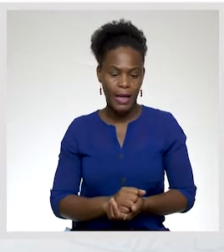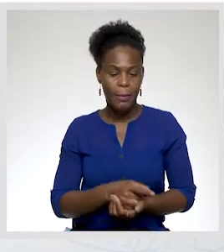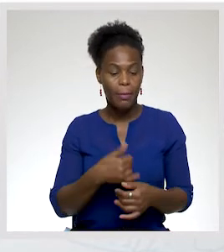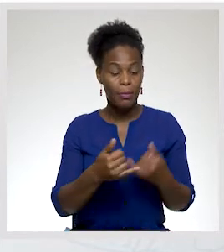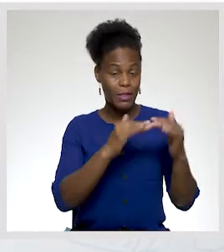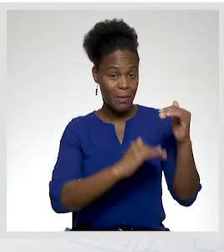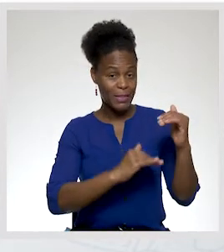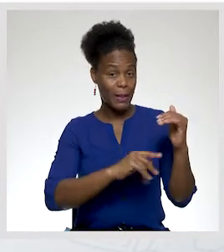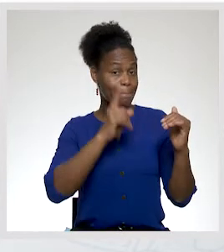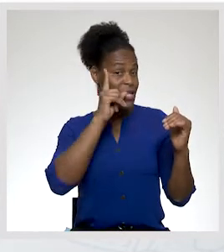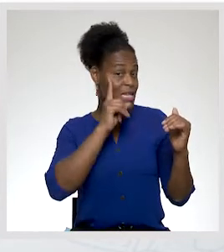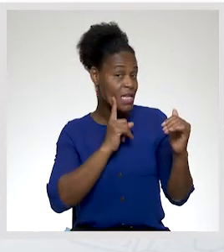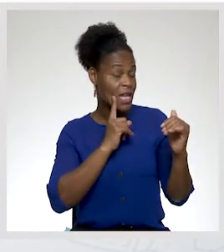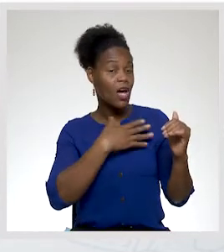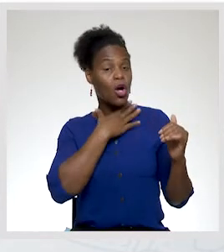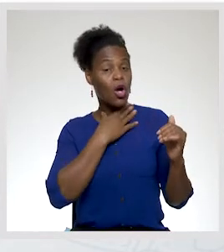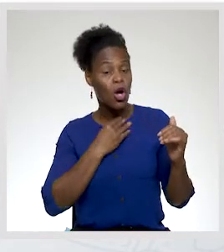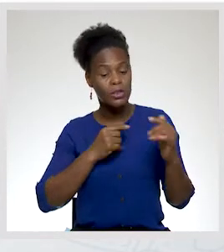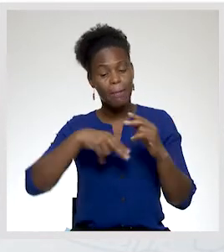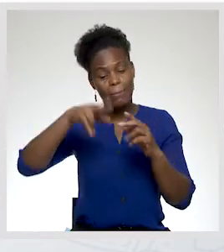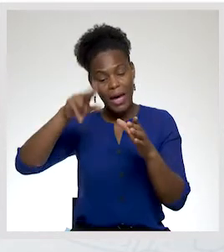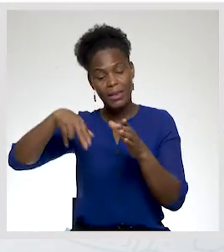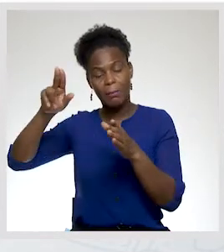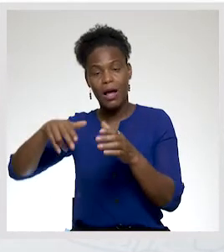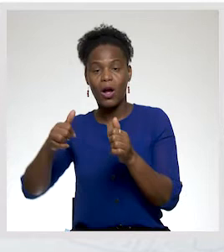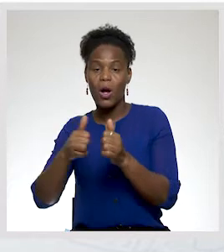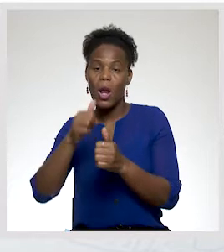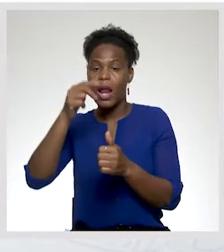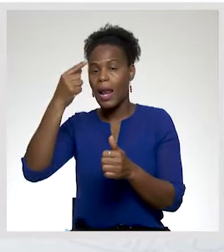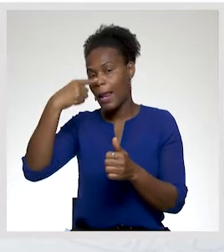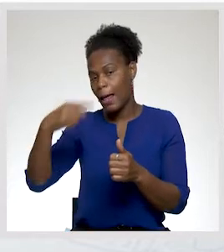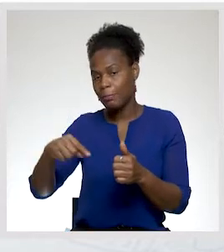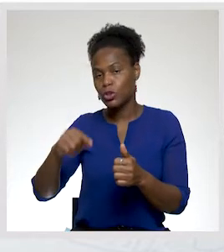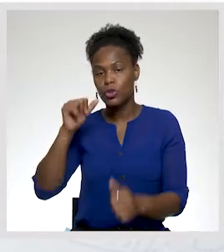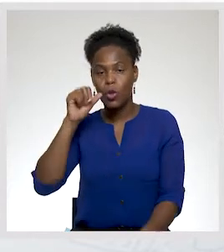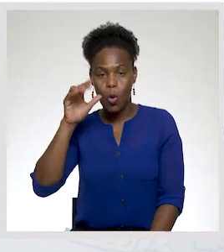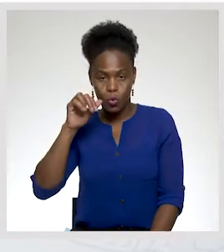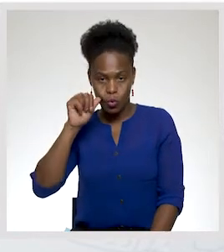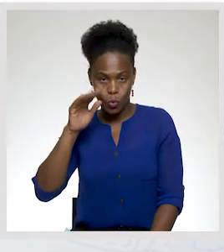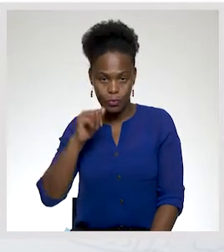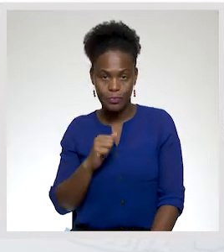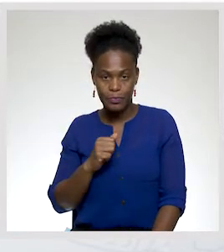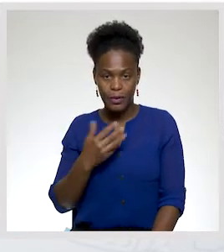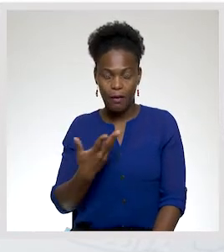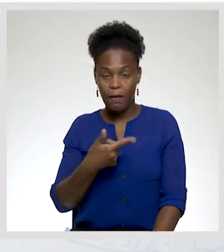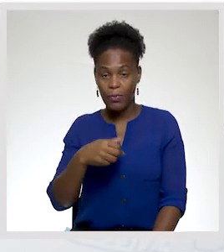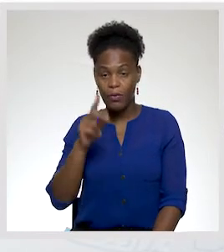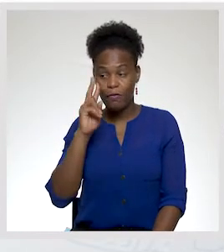A menina gosta de pintar com lápis roxo. Agora vamos ver um